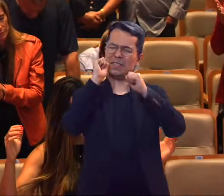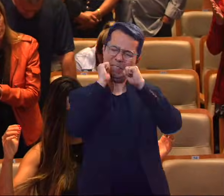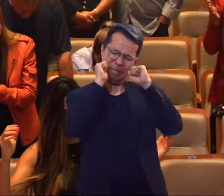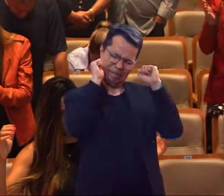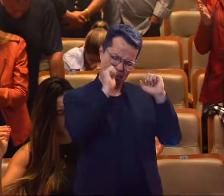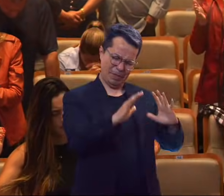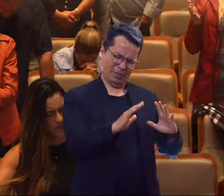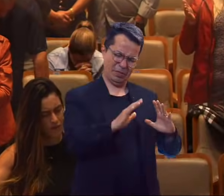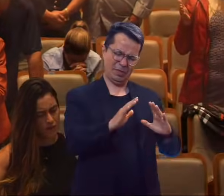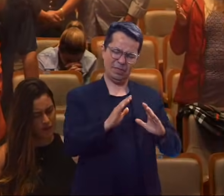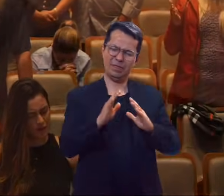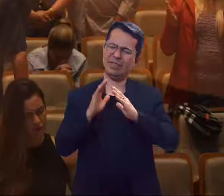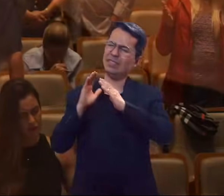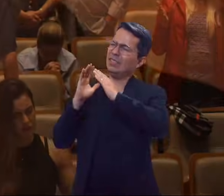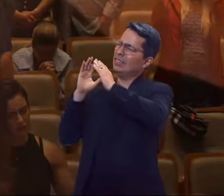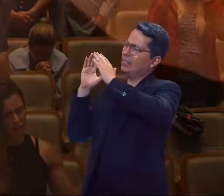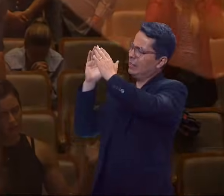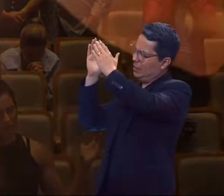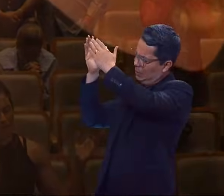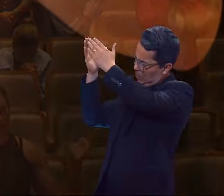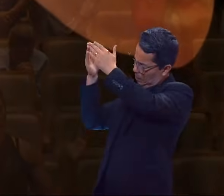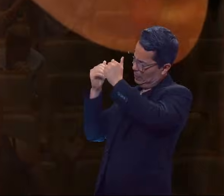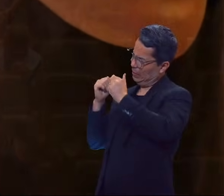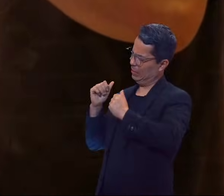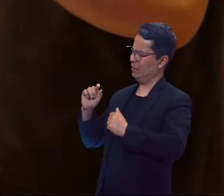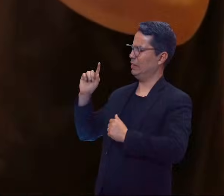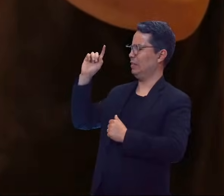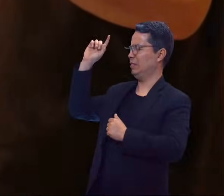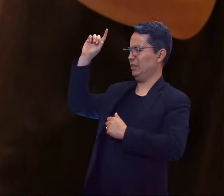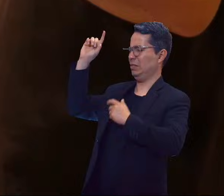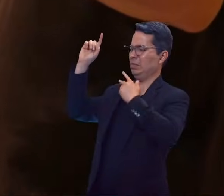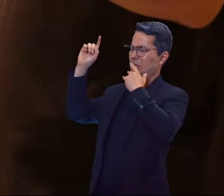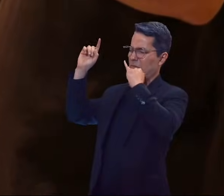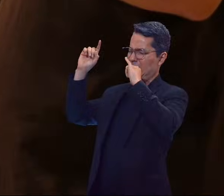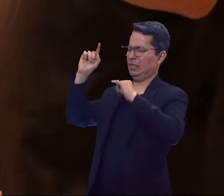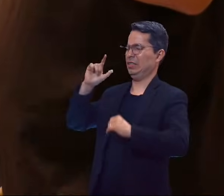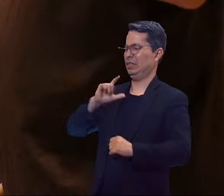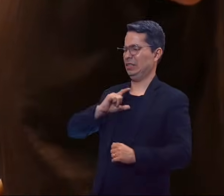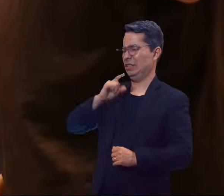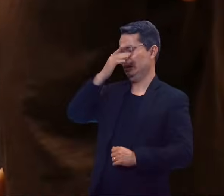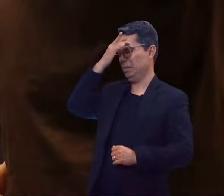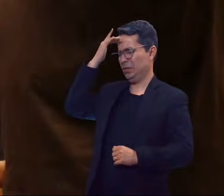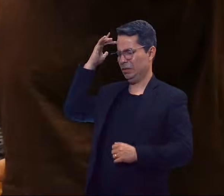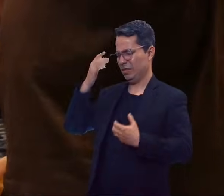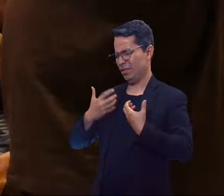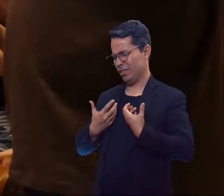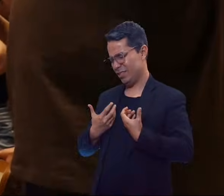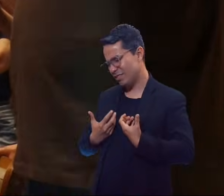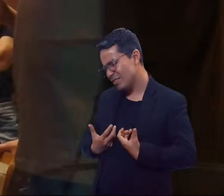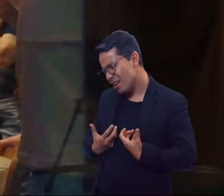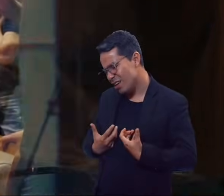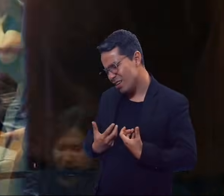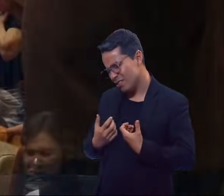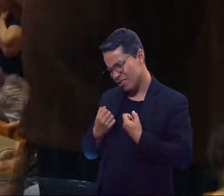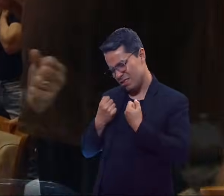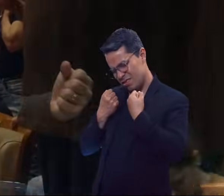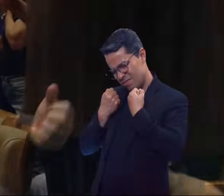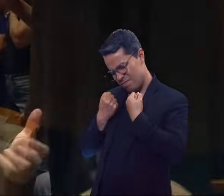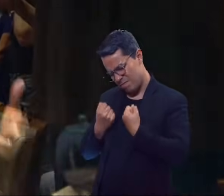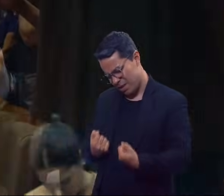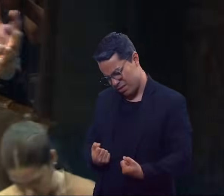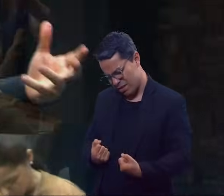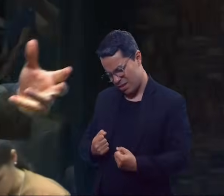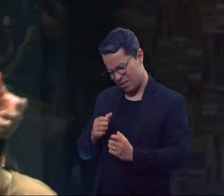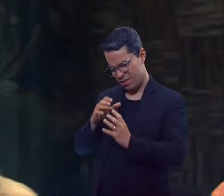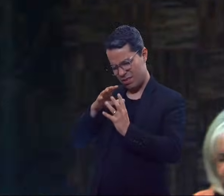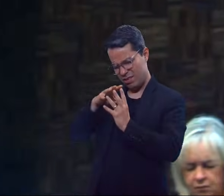pedir, Pai, por aqueles que estão se sentindo cansados, sobrecarregados, com problemas, Deus, sim, na alma,